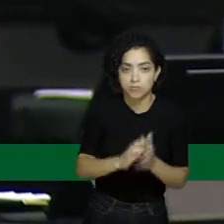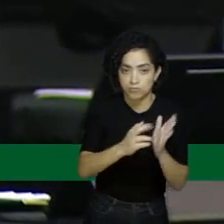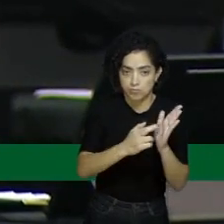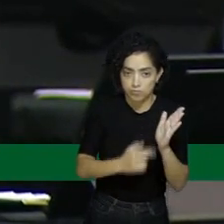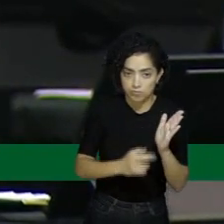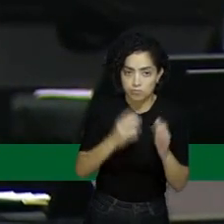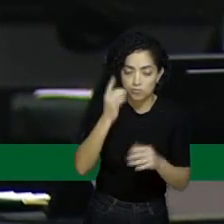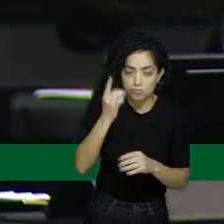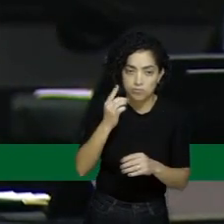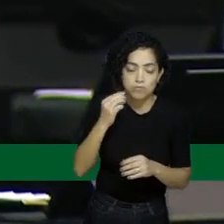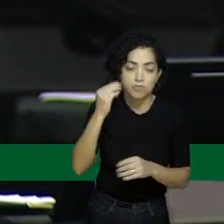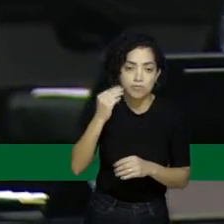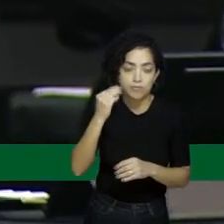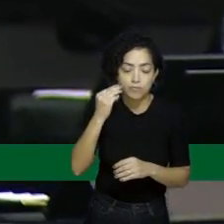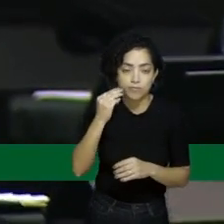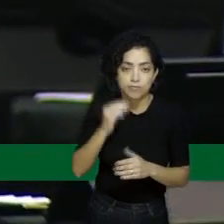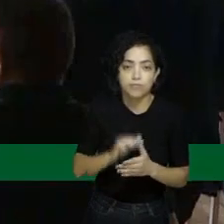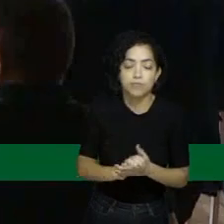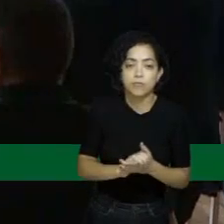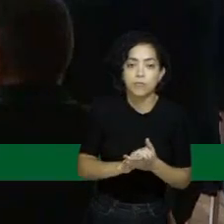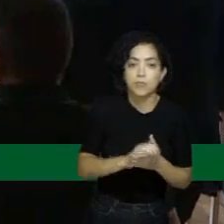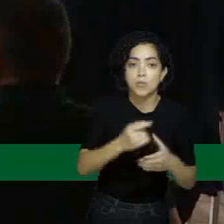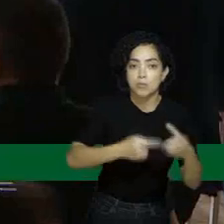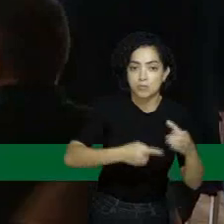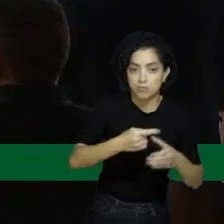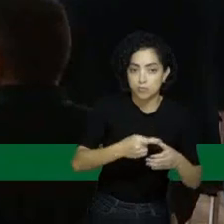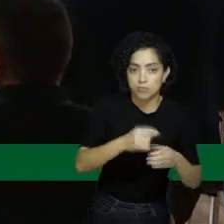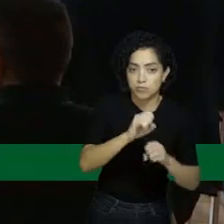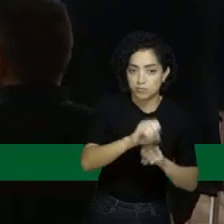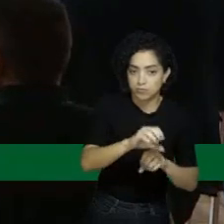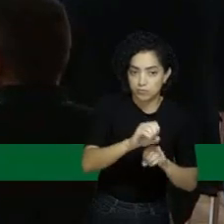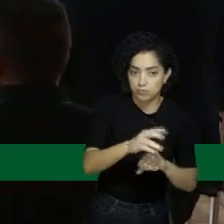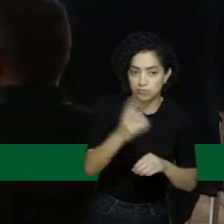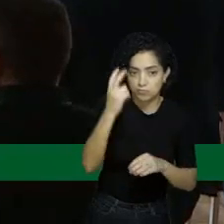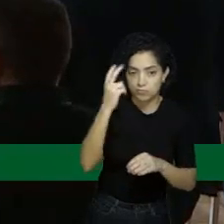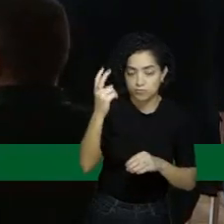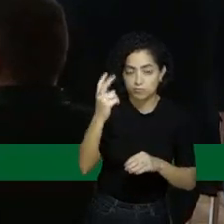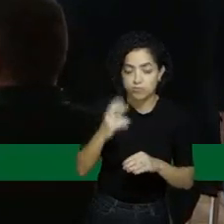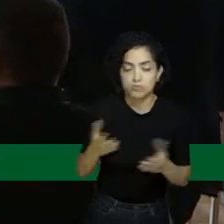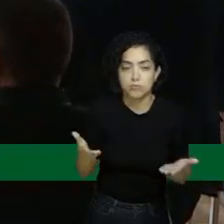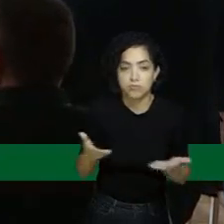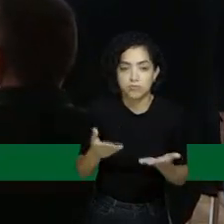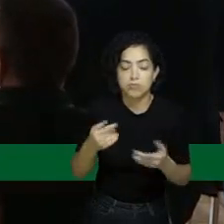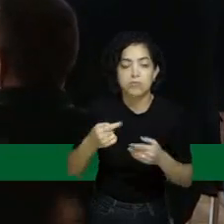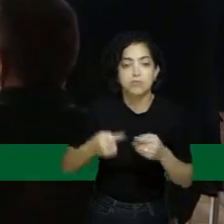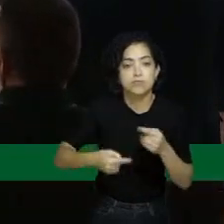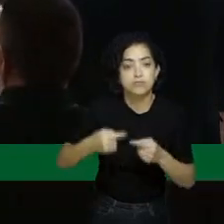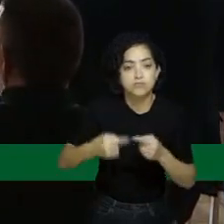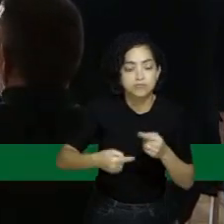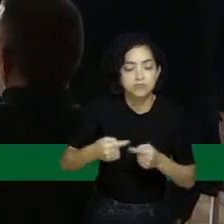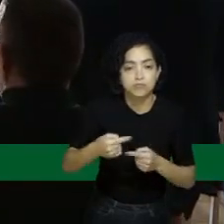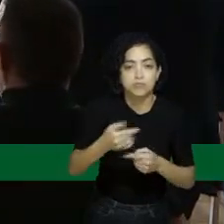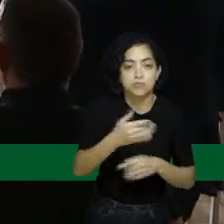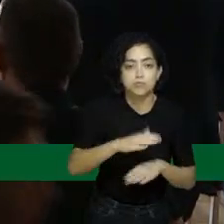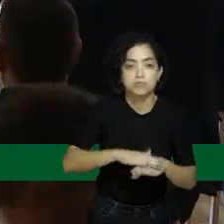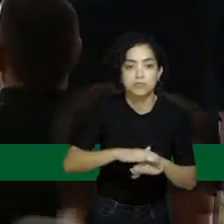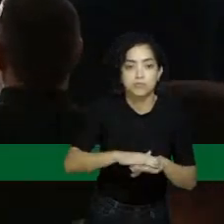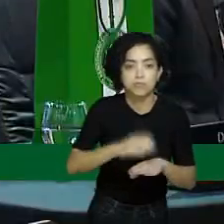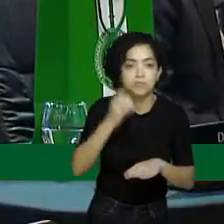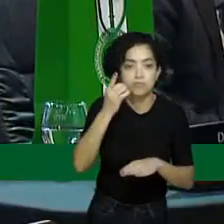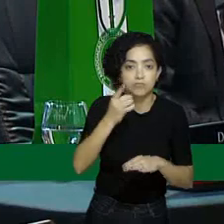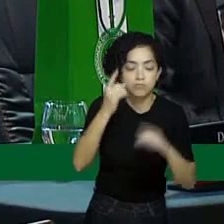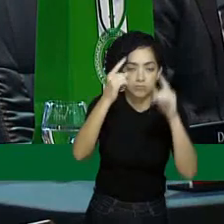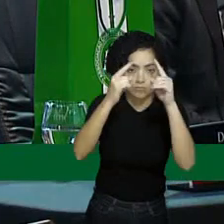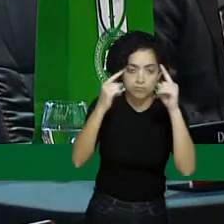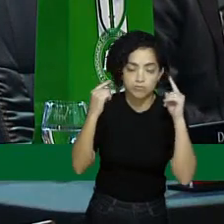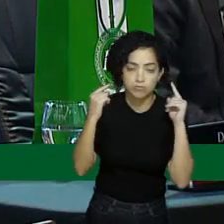Márcio Machado. Comissão de Educação e Cultura. Relator, deputado Fernando Krelink. Em discussão, para discutir a matéria com a palavra, o autor, deputado Neudir Sareta.